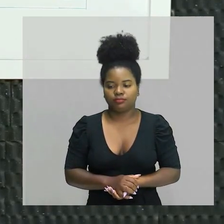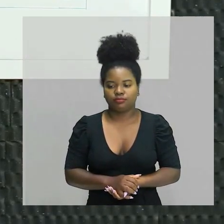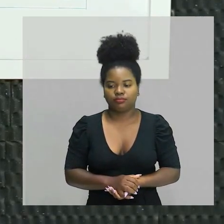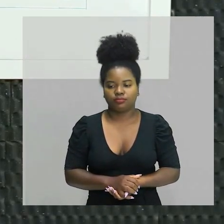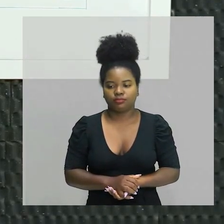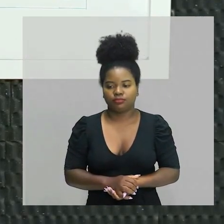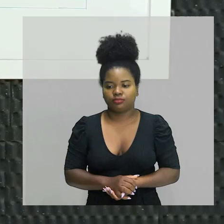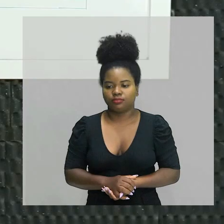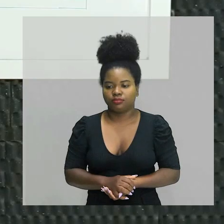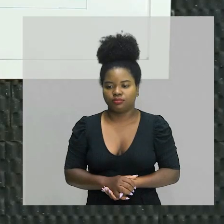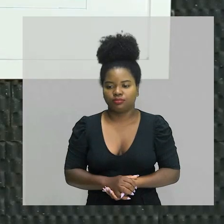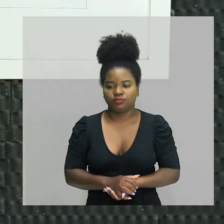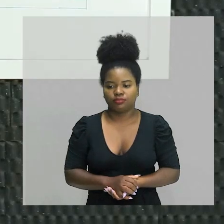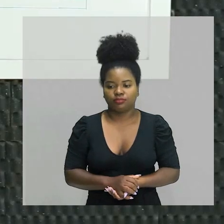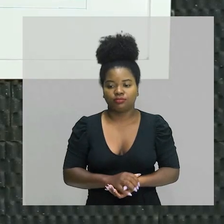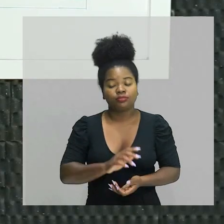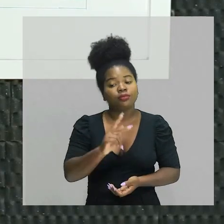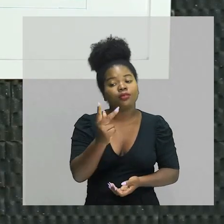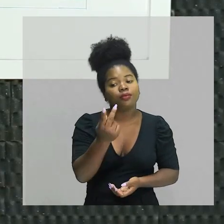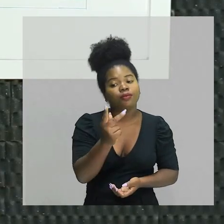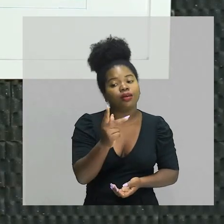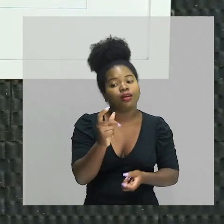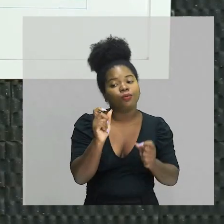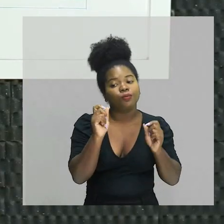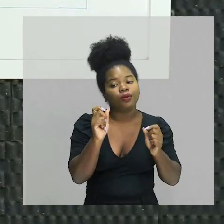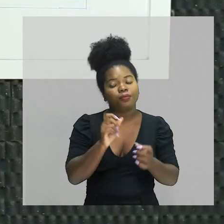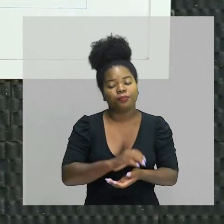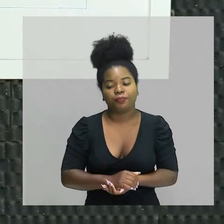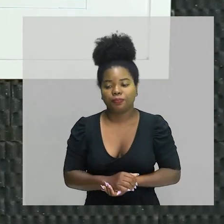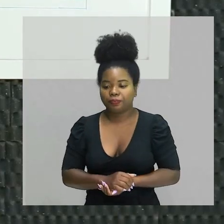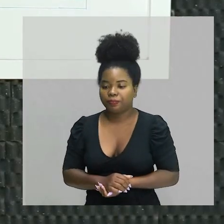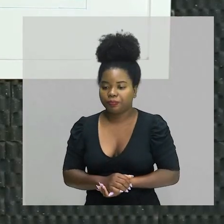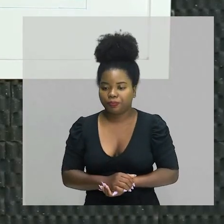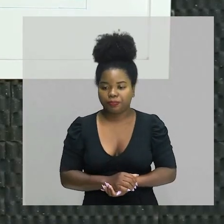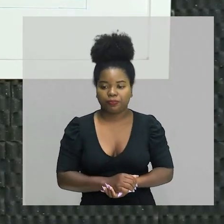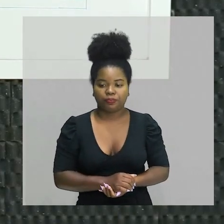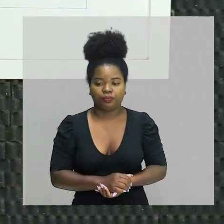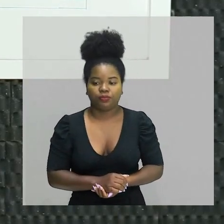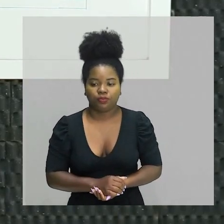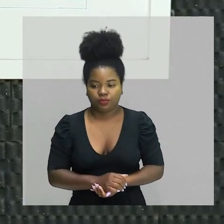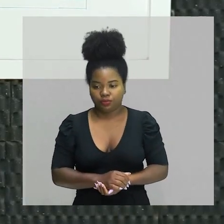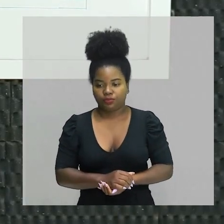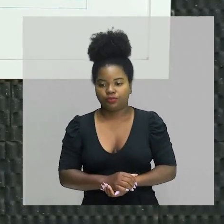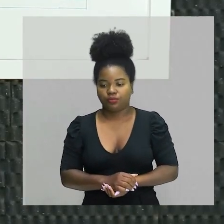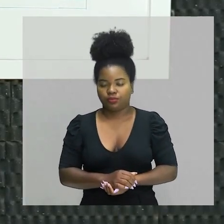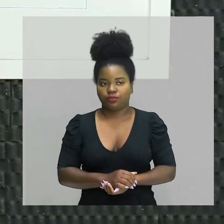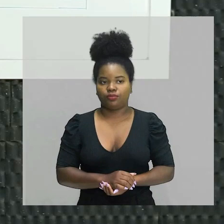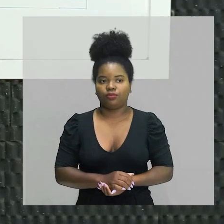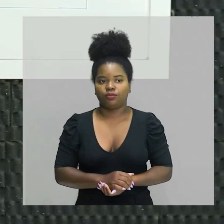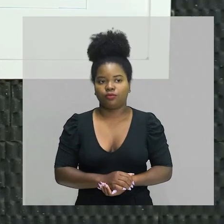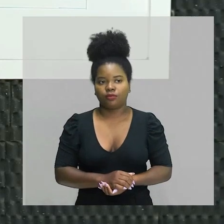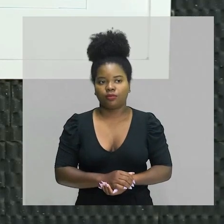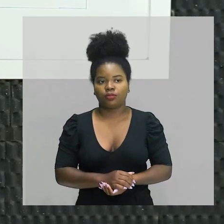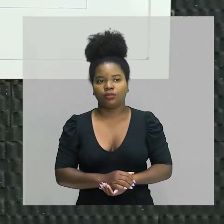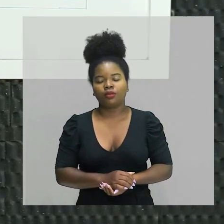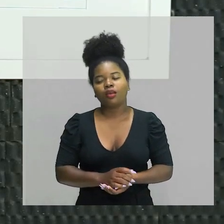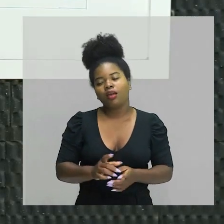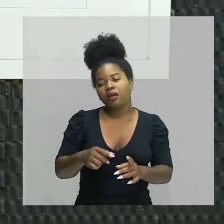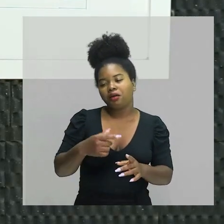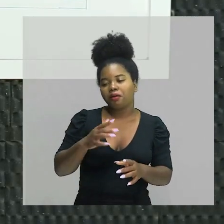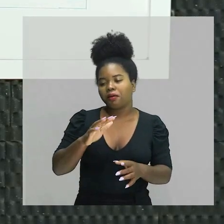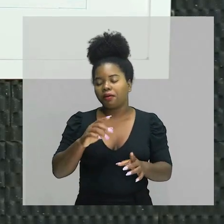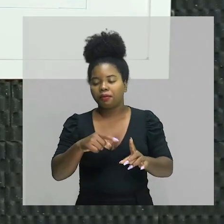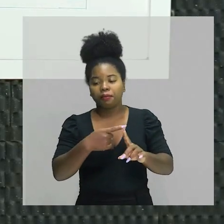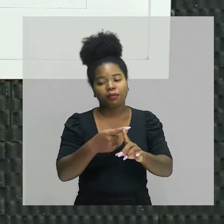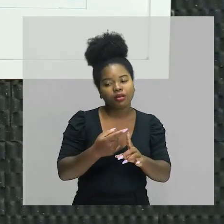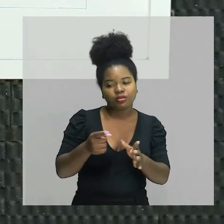Certo? Turma, então o H vai ser igual a mais ou menos a raiz quadrada de